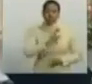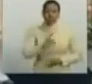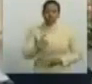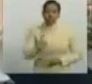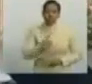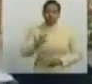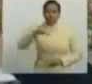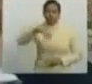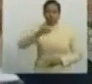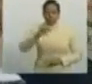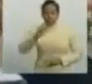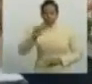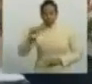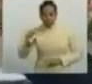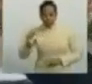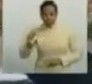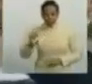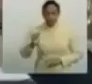agitado.